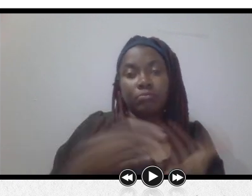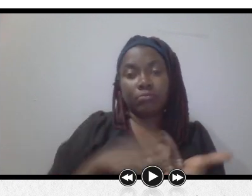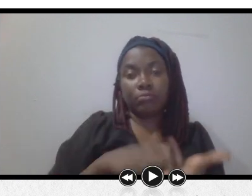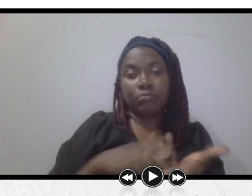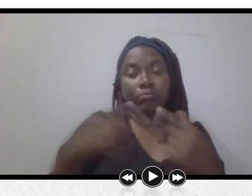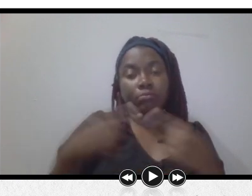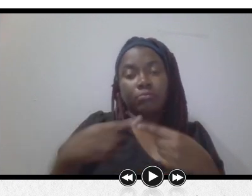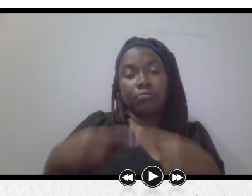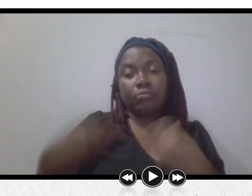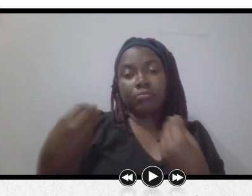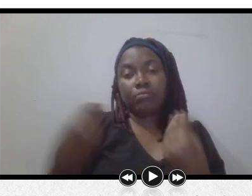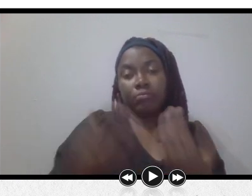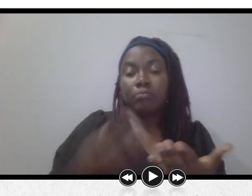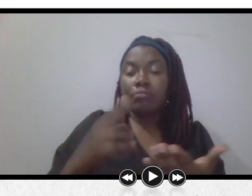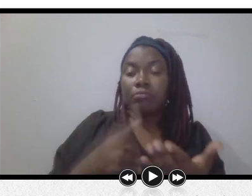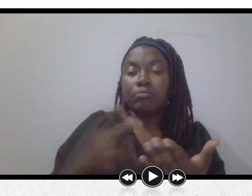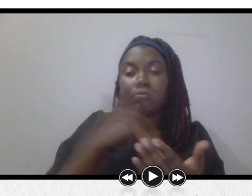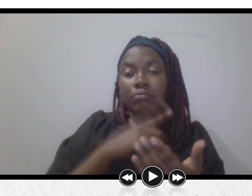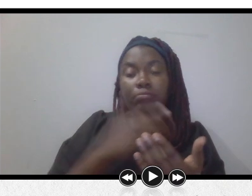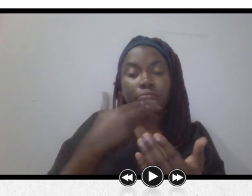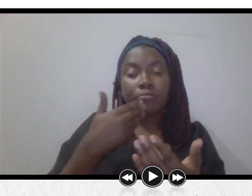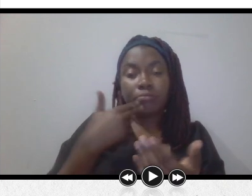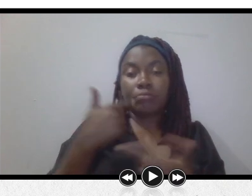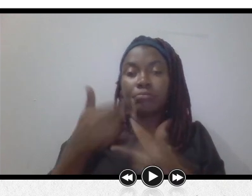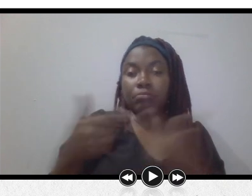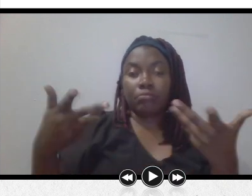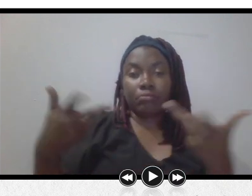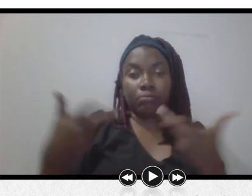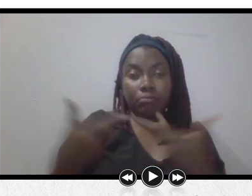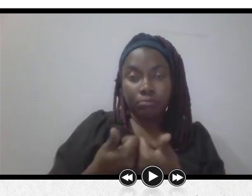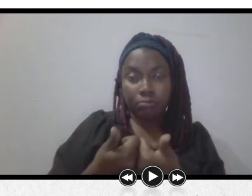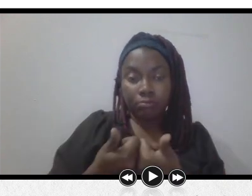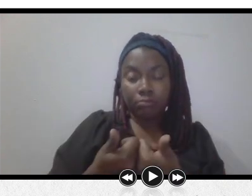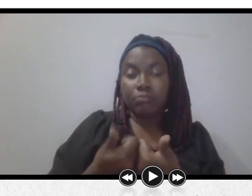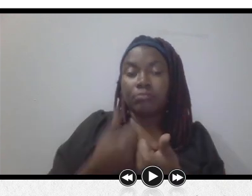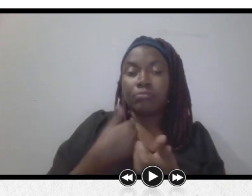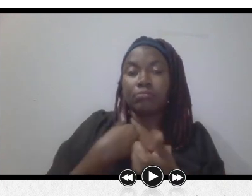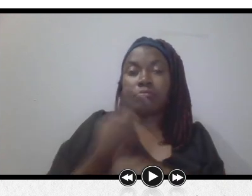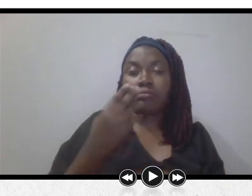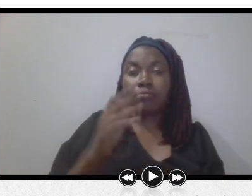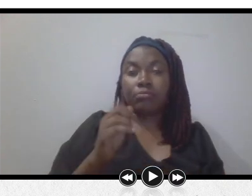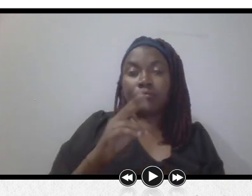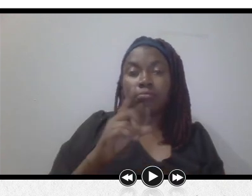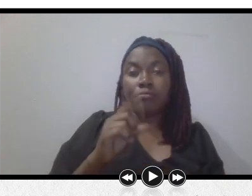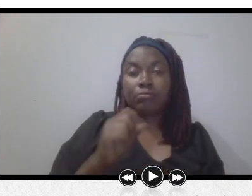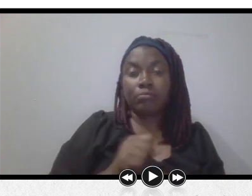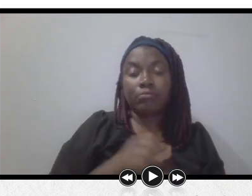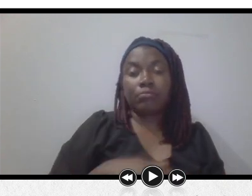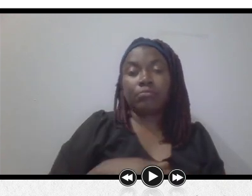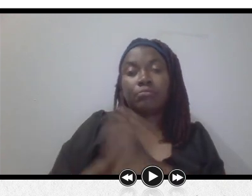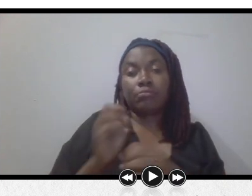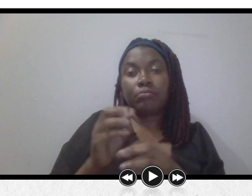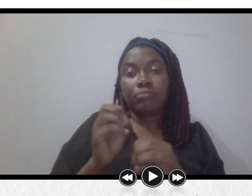adequada, para que o usuário possa desfrutar de um serviço também de qualidade. Eu fui Carlos Roberto Oliveira, o instrutor aqui dessa